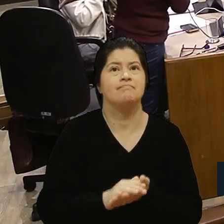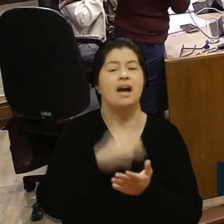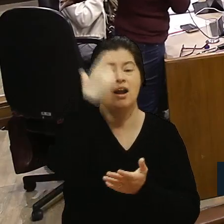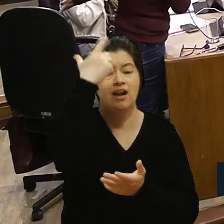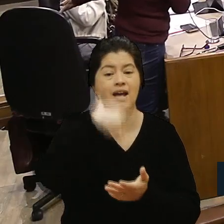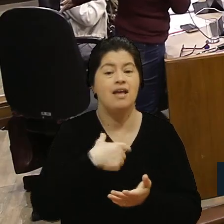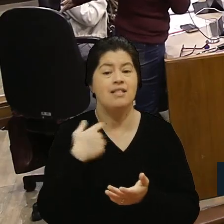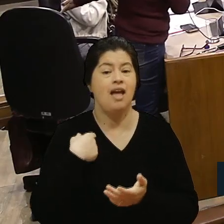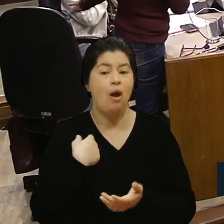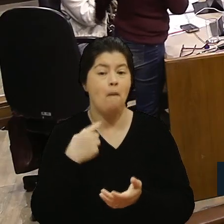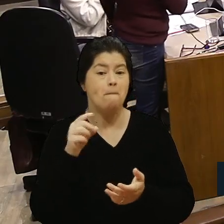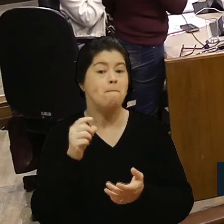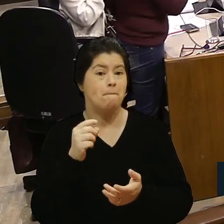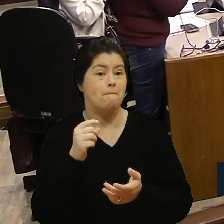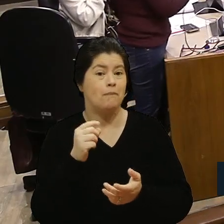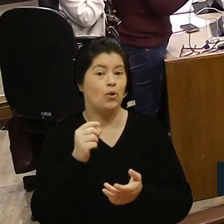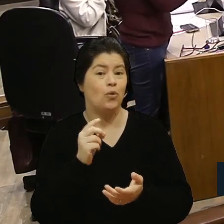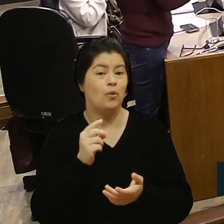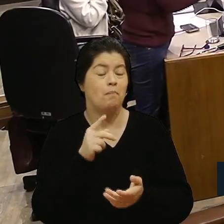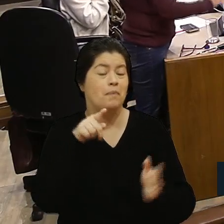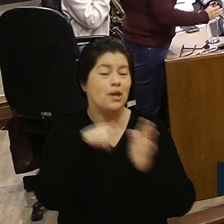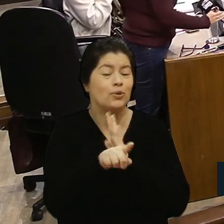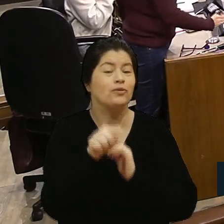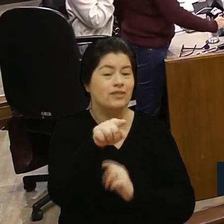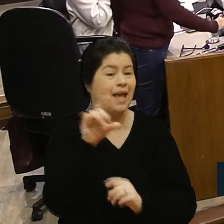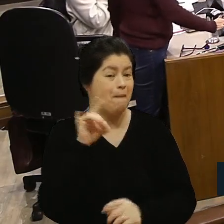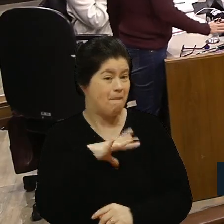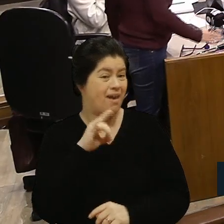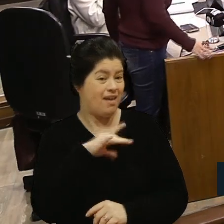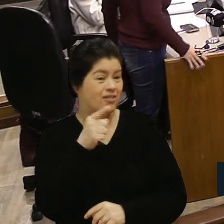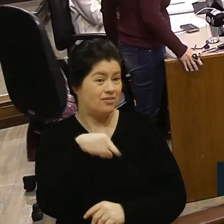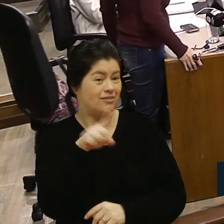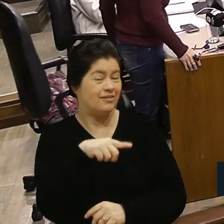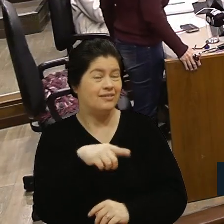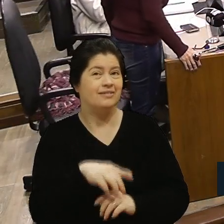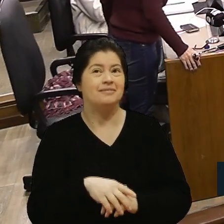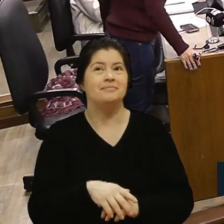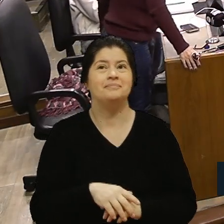se está com medo de eu continuar. Obrigado, vereadora Rose. Com a palavra, em declaração de voto,